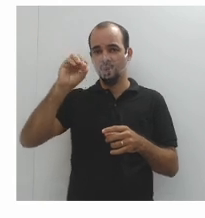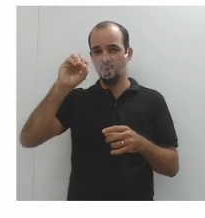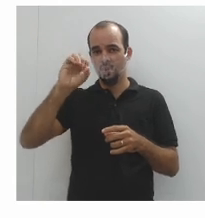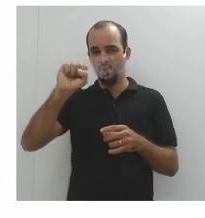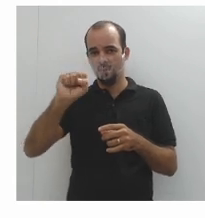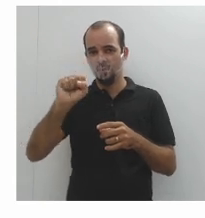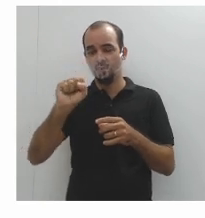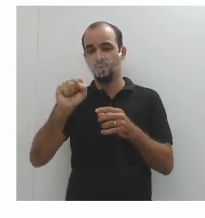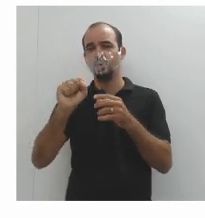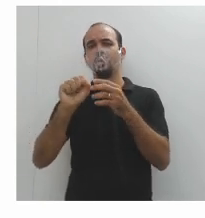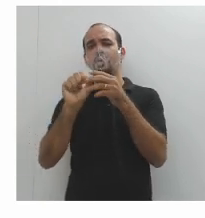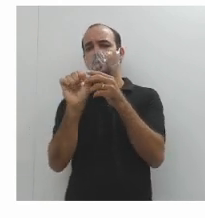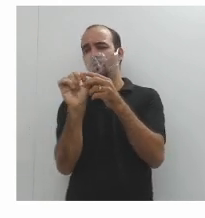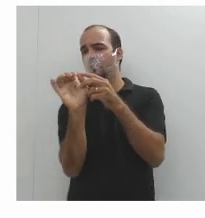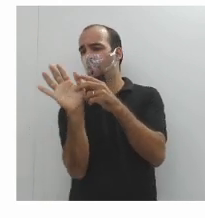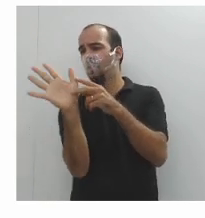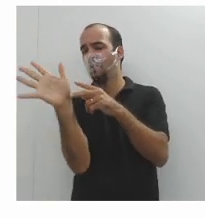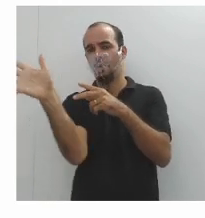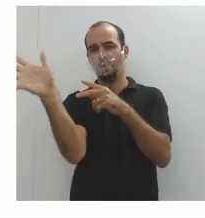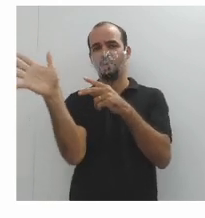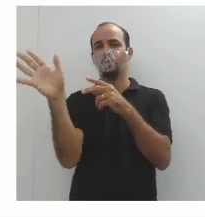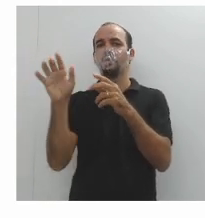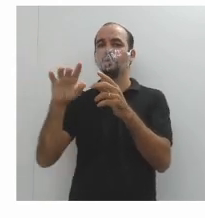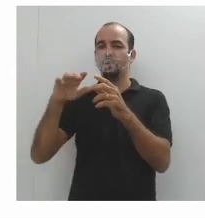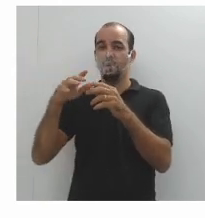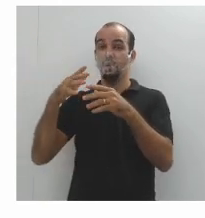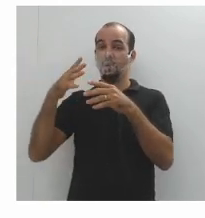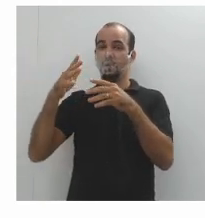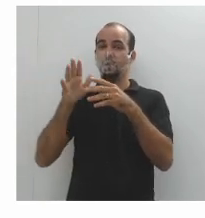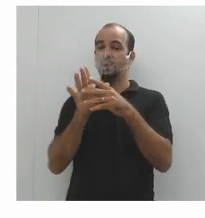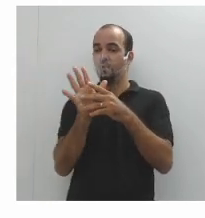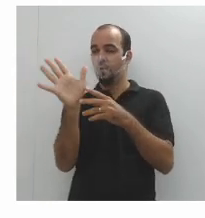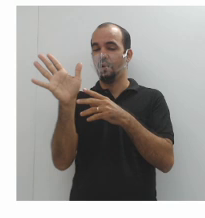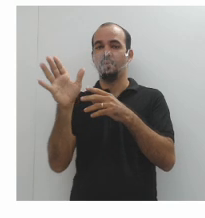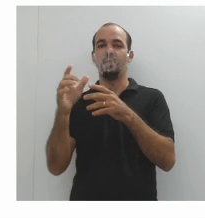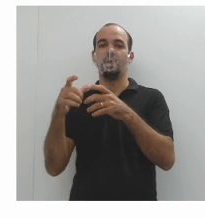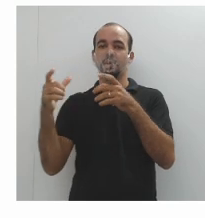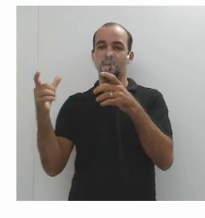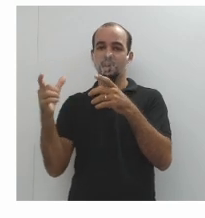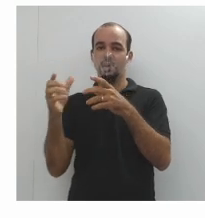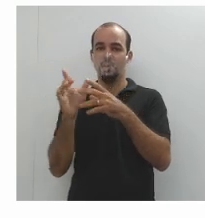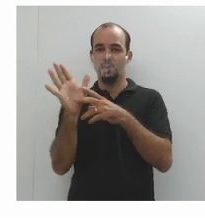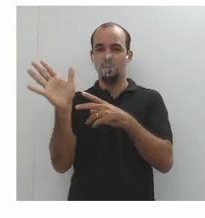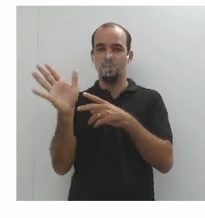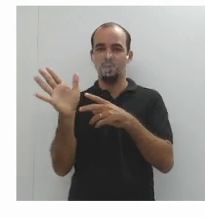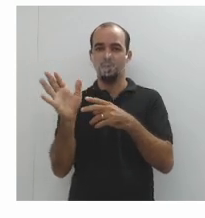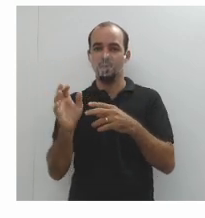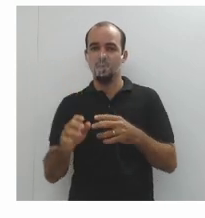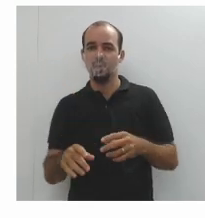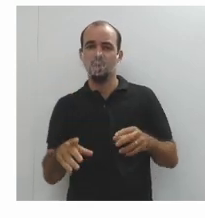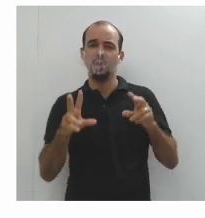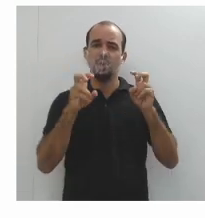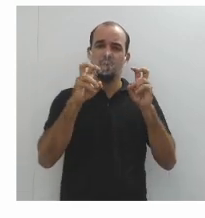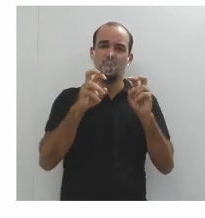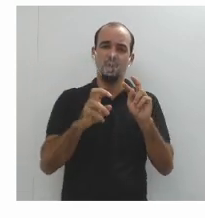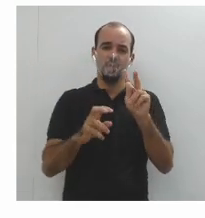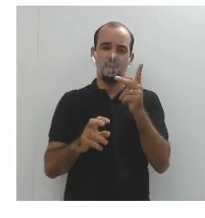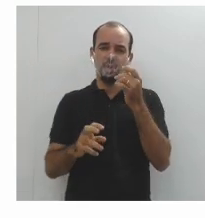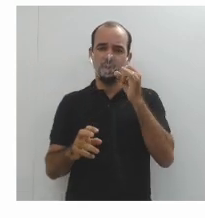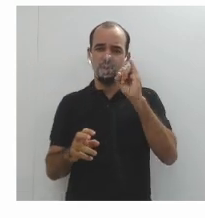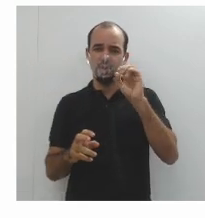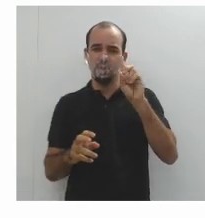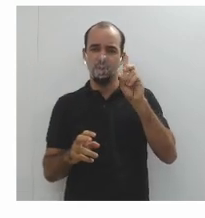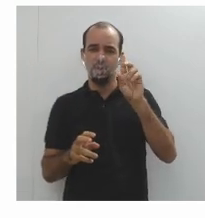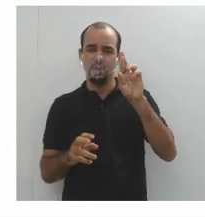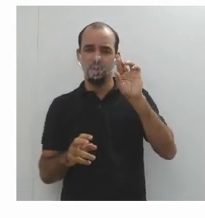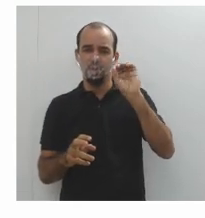as vezes que aqui eu aqui falar, gente, em hidrólise, nós estamos falando em quebra